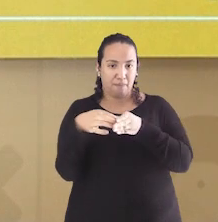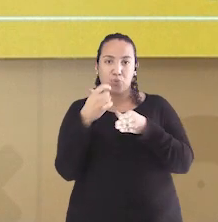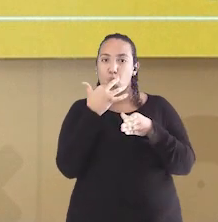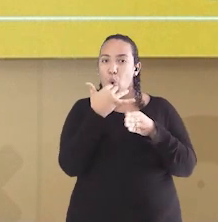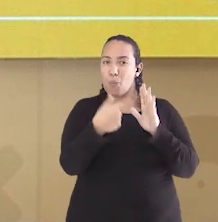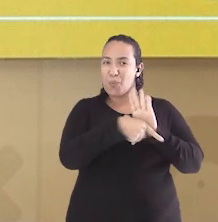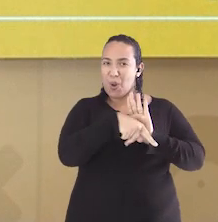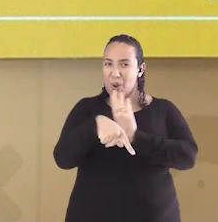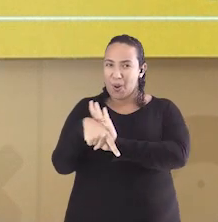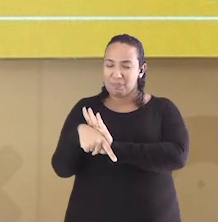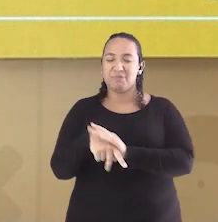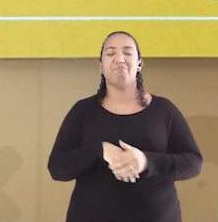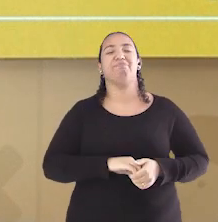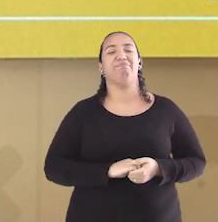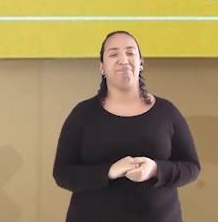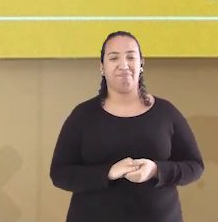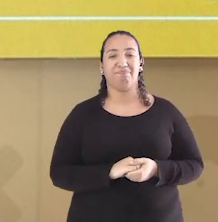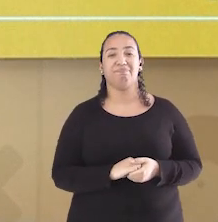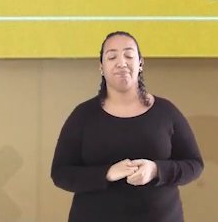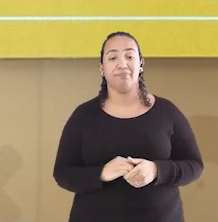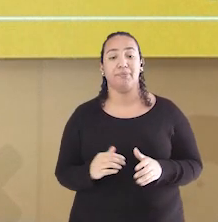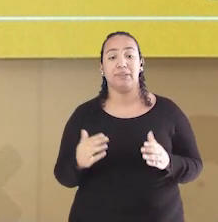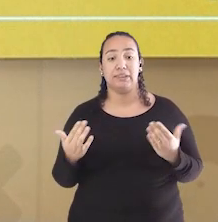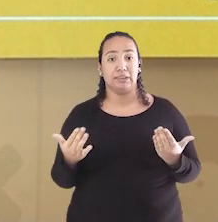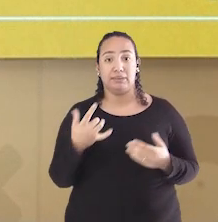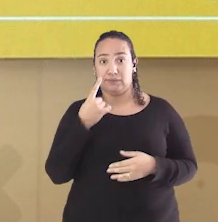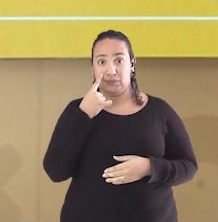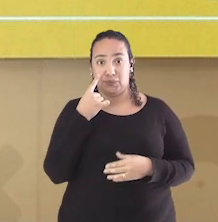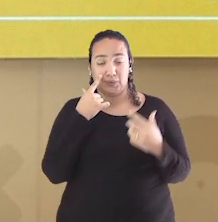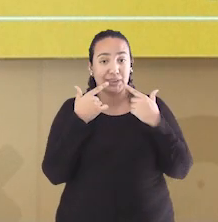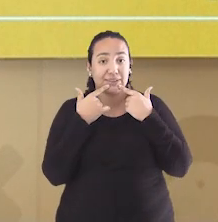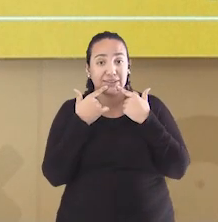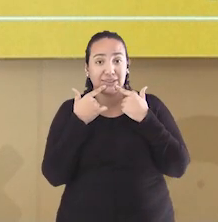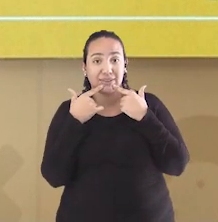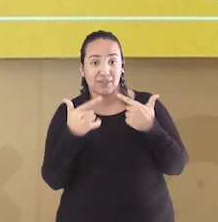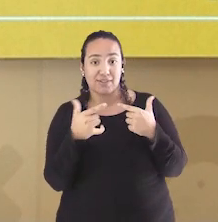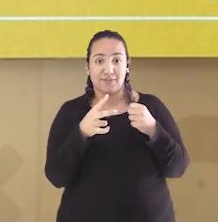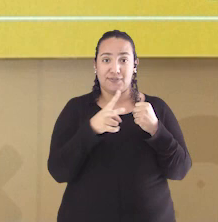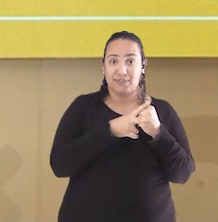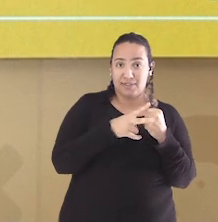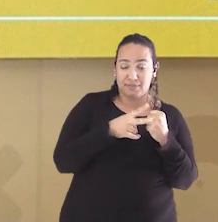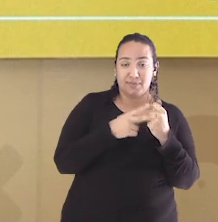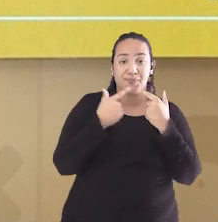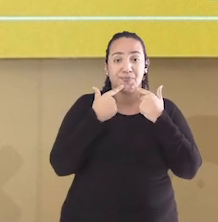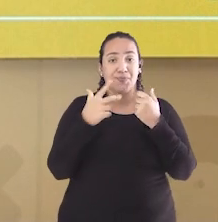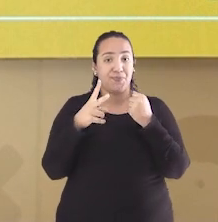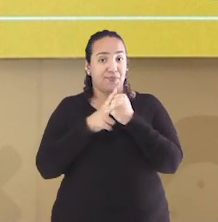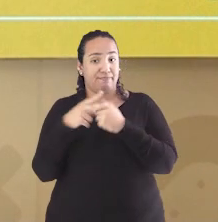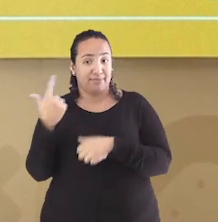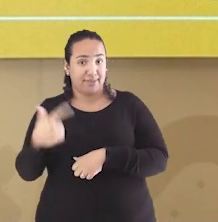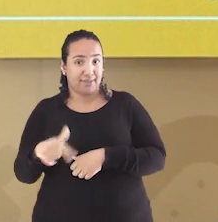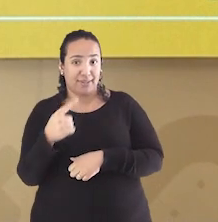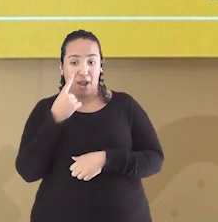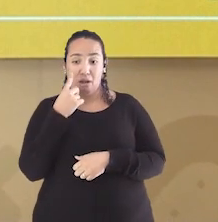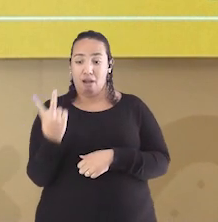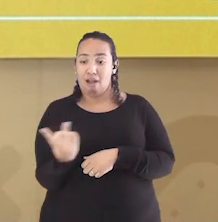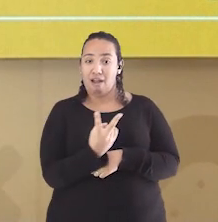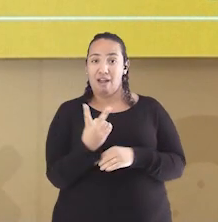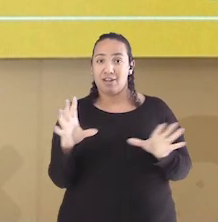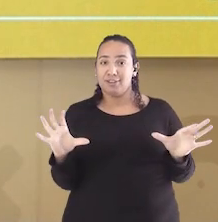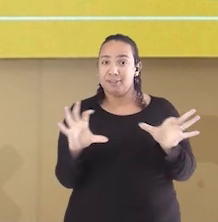cada sacola com sua cor. Estão vendo como as linguagens verbal e não verbal trabalham